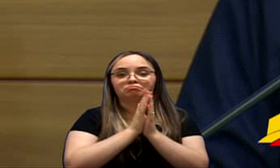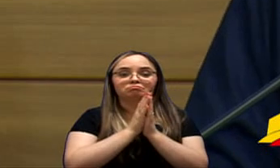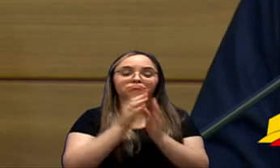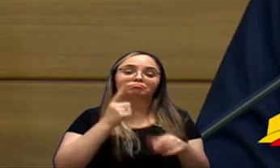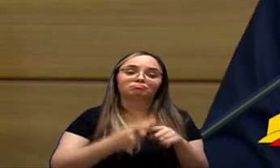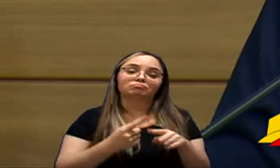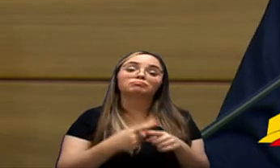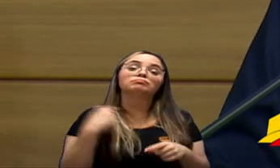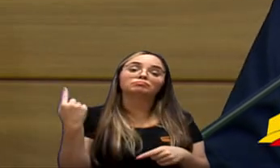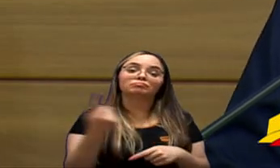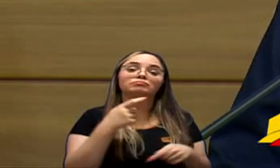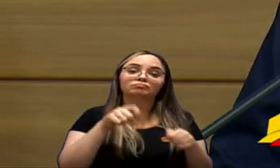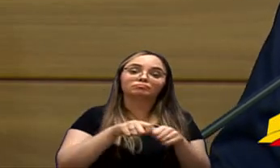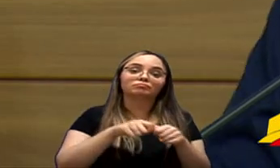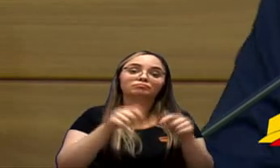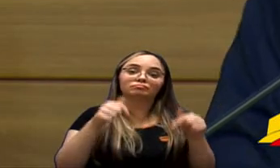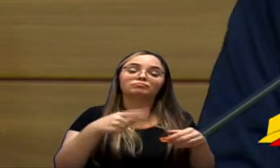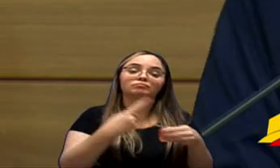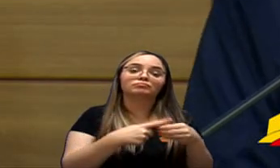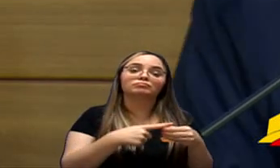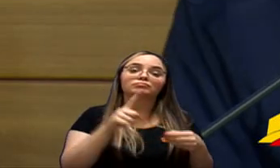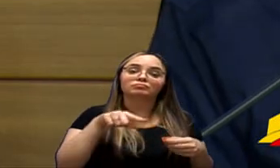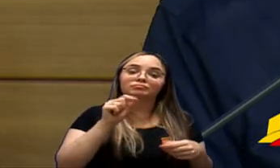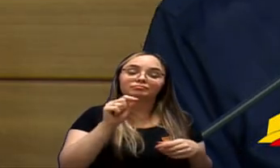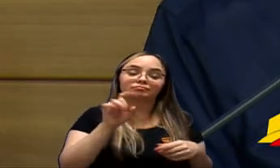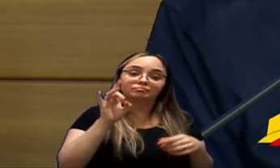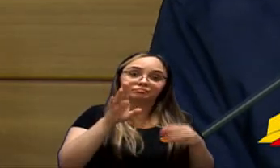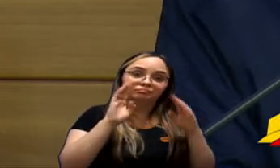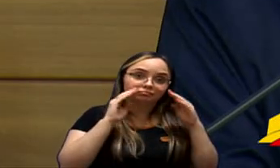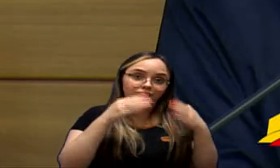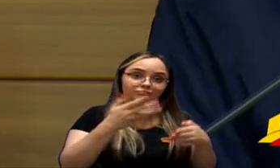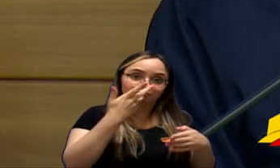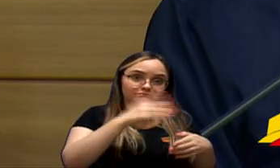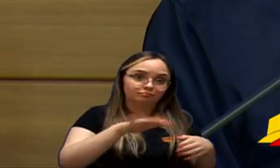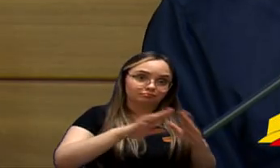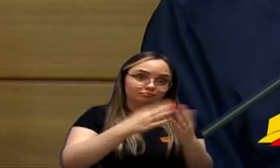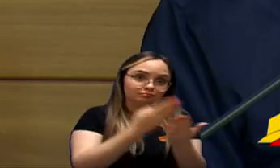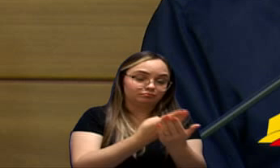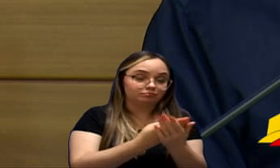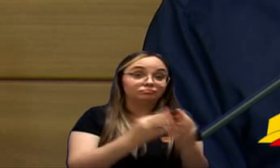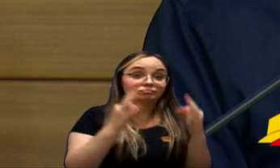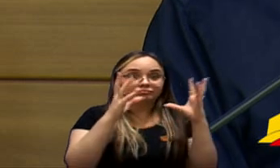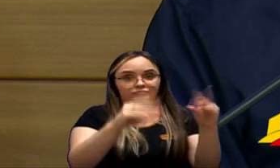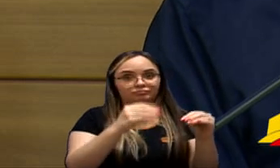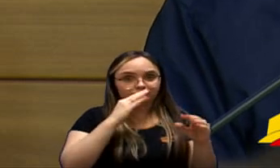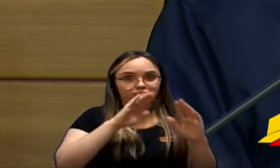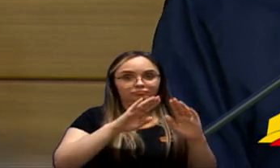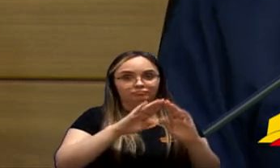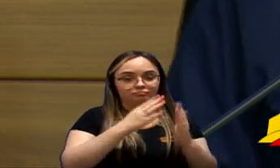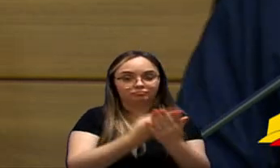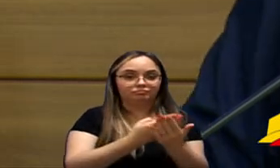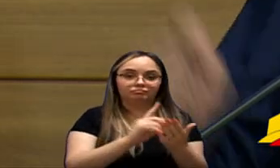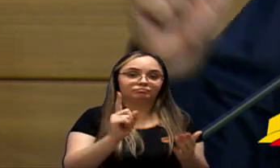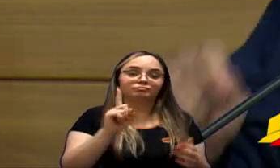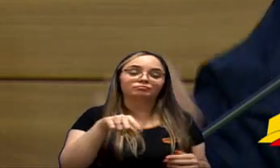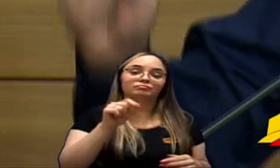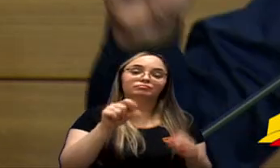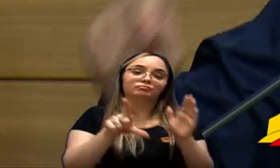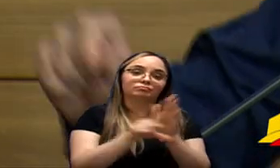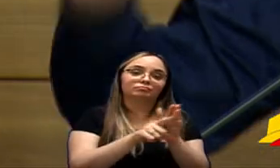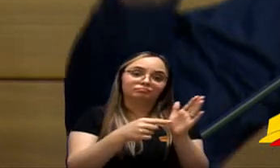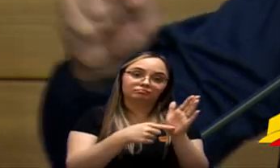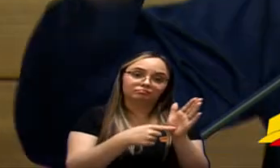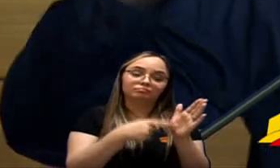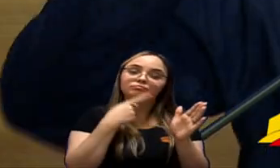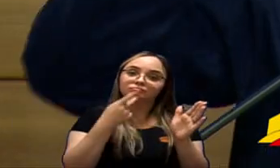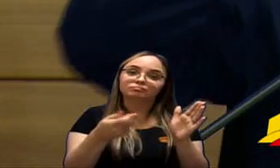é feito pelo município de Sorocaba, somente no segmento creche, não são todas as creches do município, é aquilo que a lei